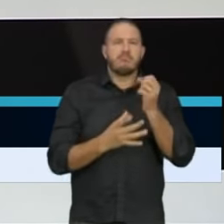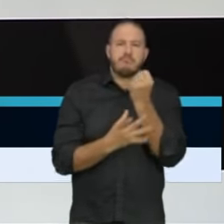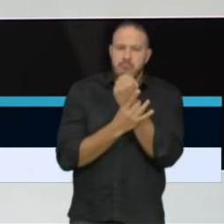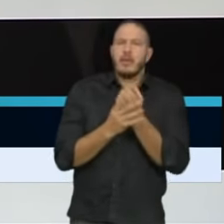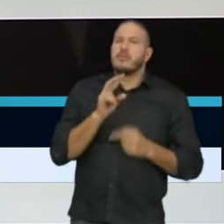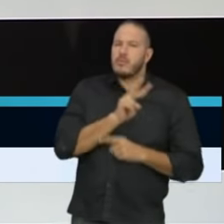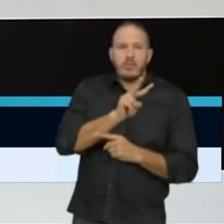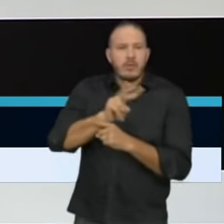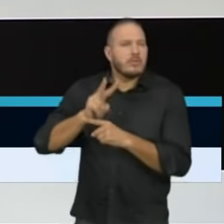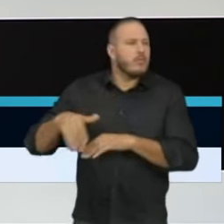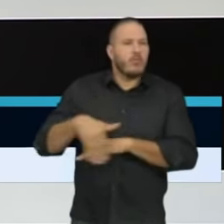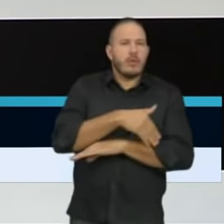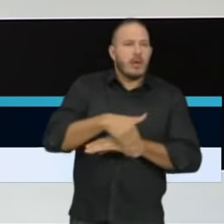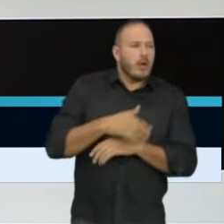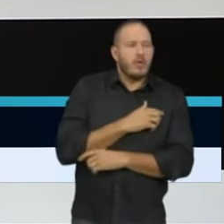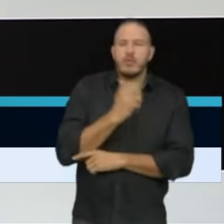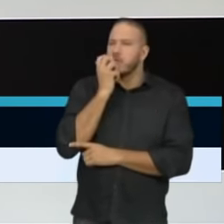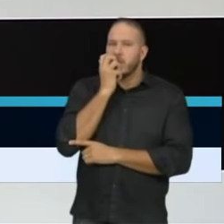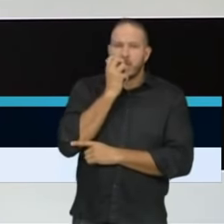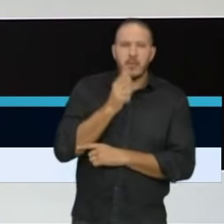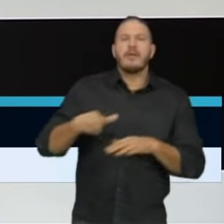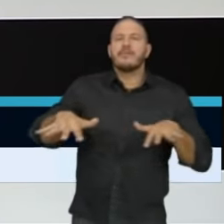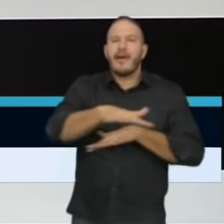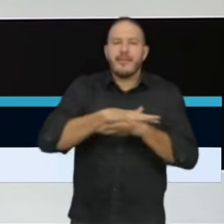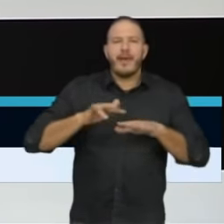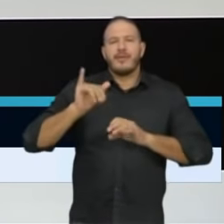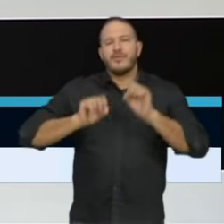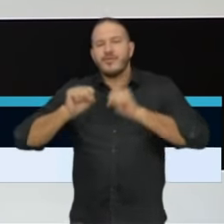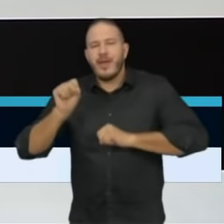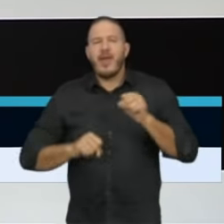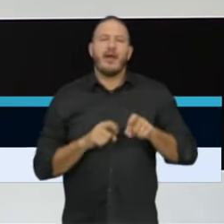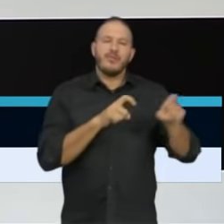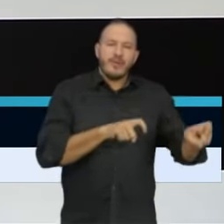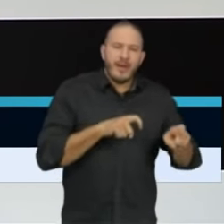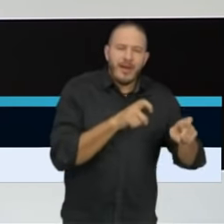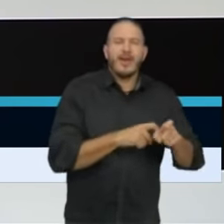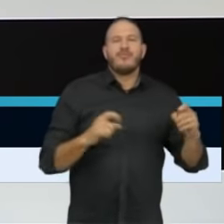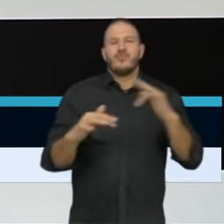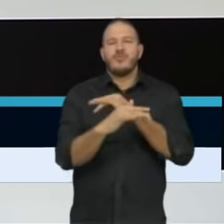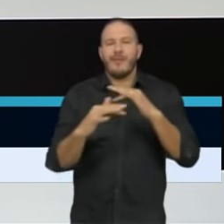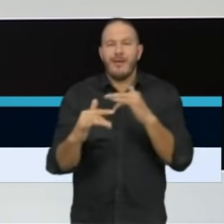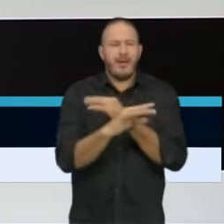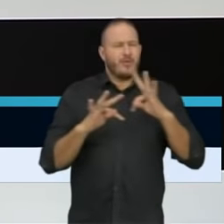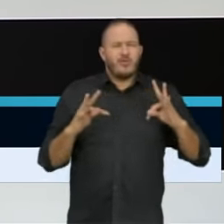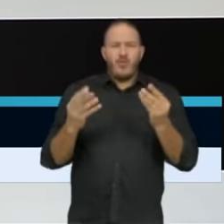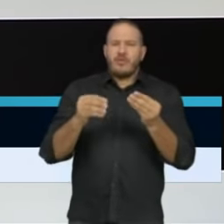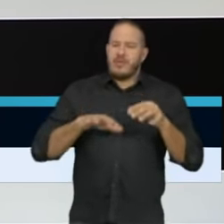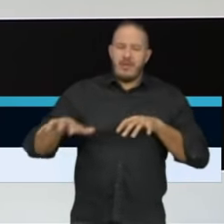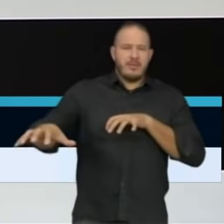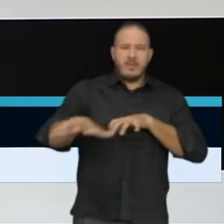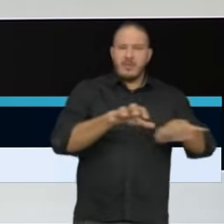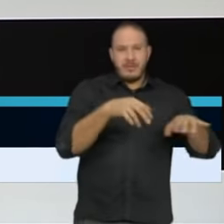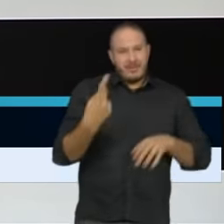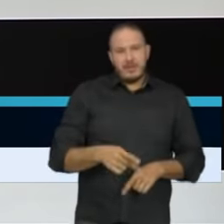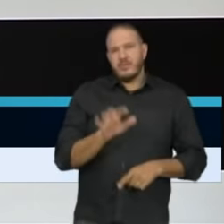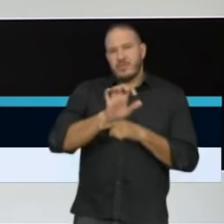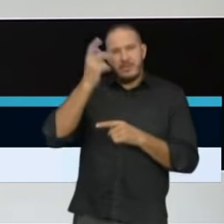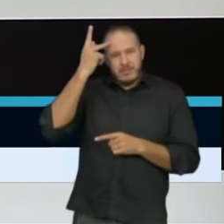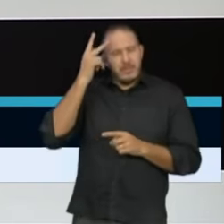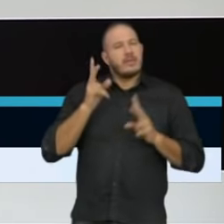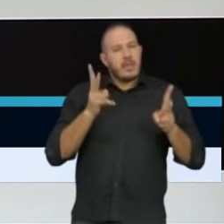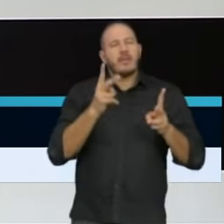nas ruas, nas áreas industriais, no campo, no setor urbano, em todas as áreas aqui no Estado de São Paulo, sempre em